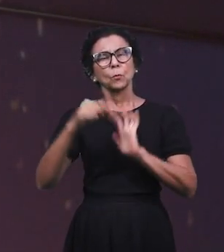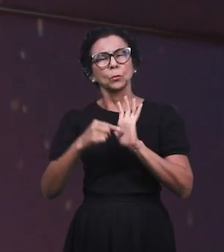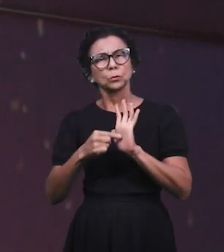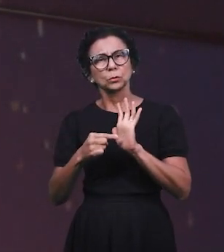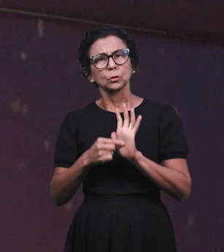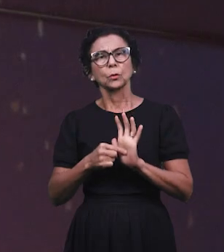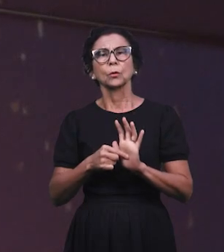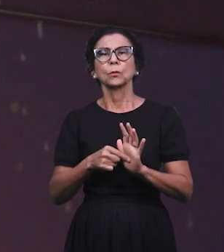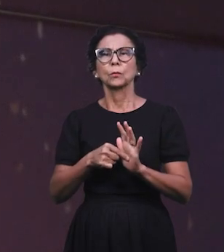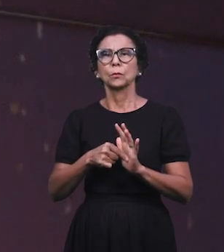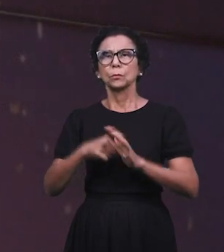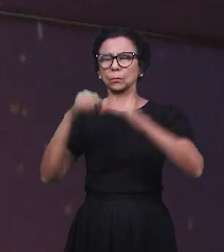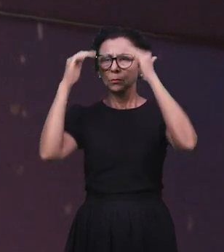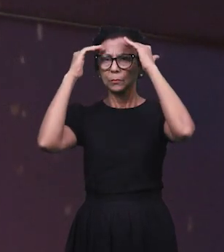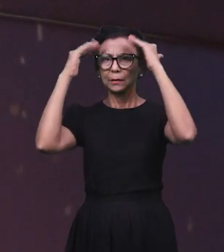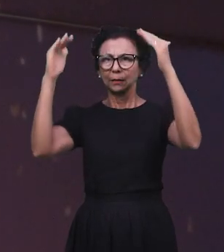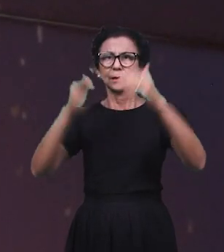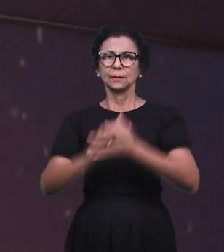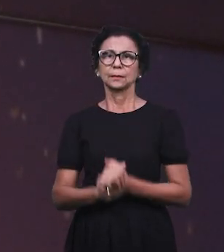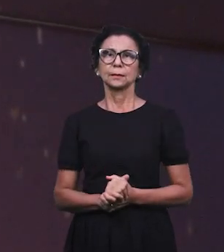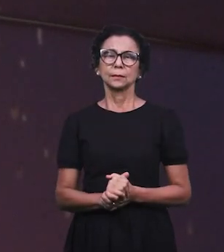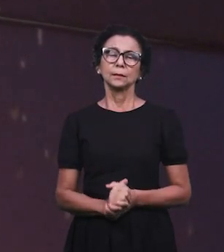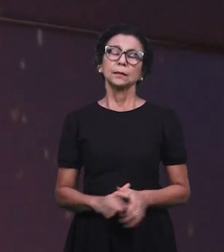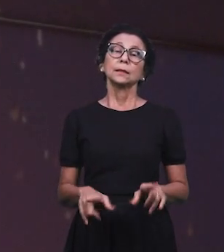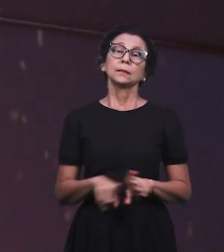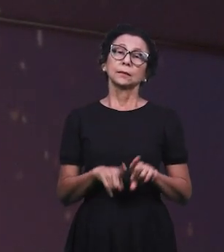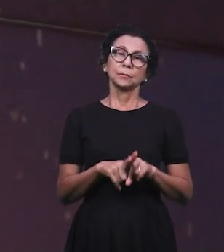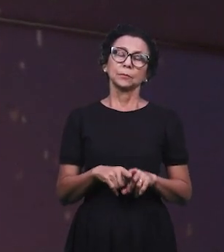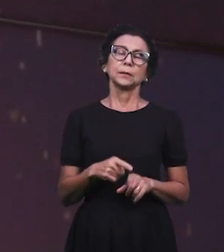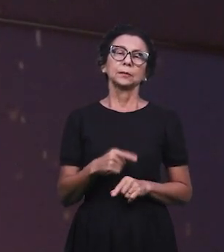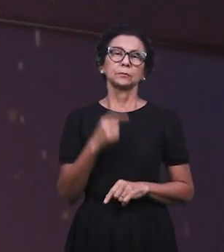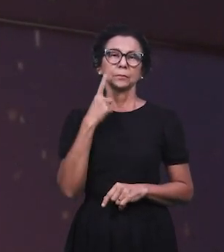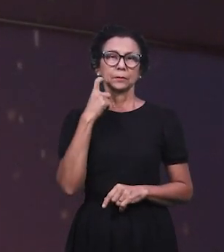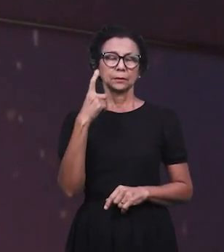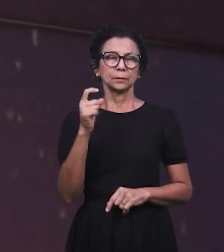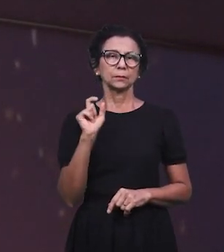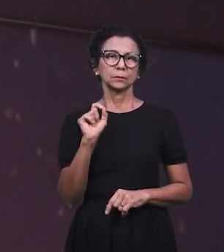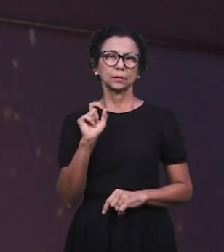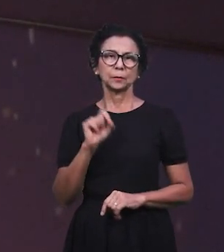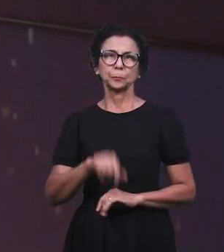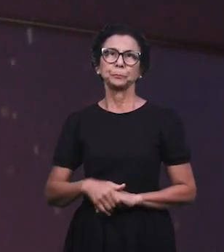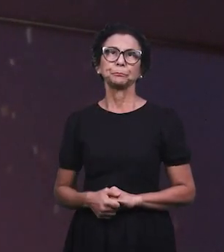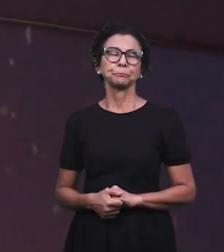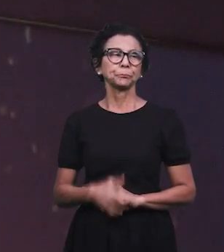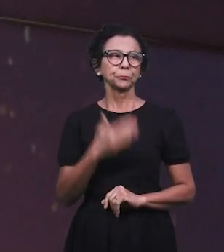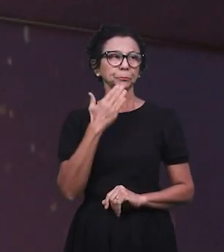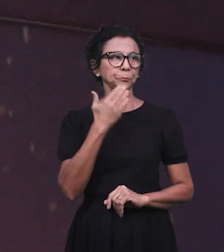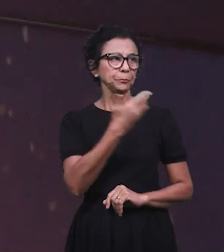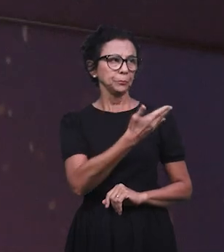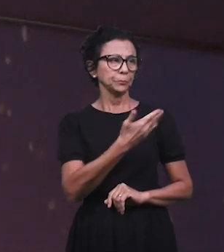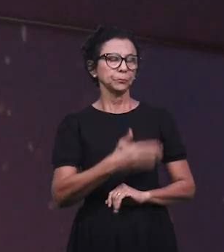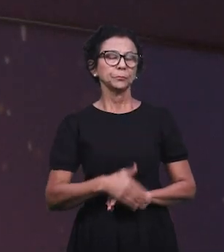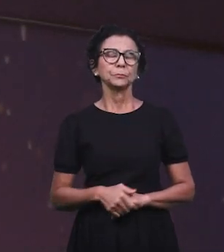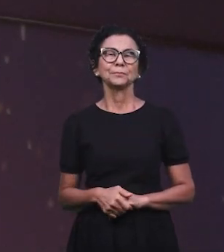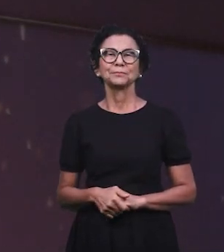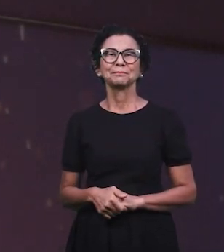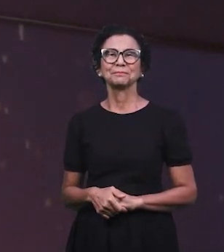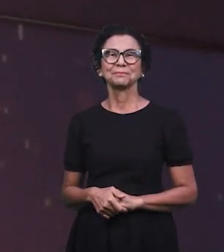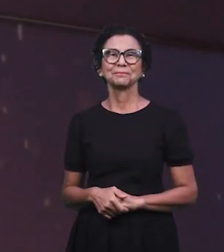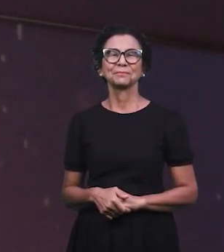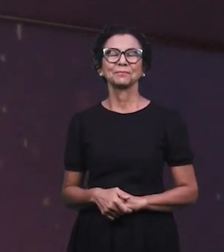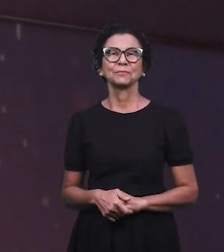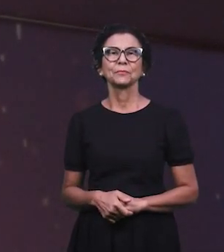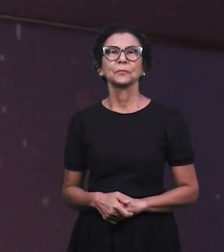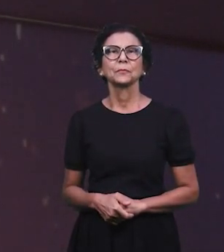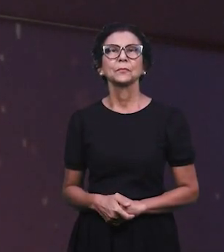nem para a esquerda e vai ter o ânimo de conseguir vencer. Tem um outro aspecto interessante aqui também, e aí eu vou passar aqui para o Major Wellington